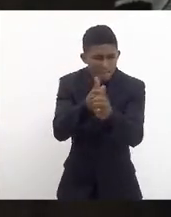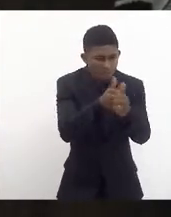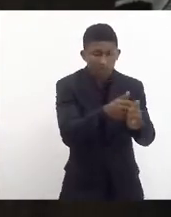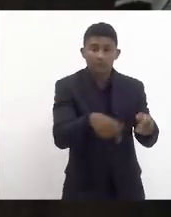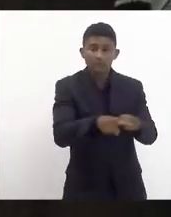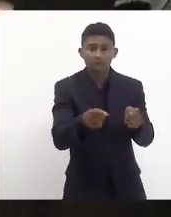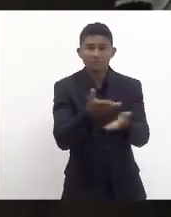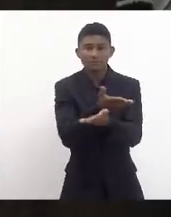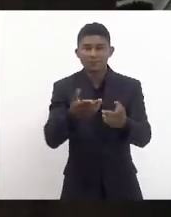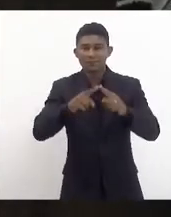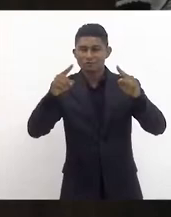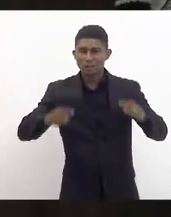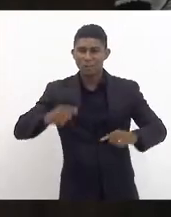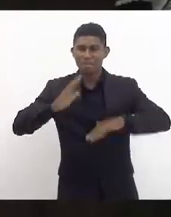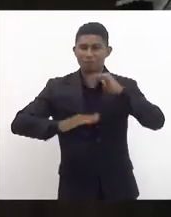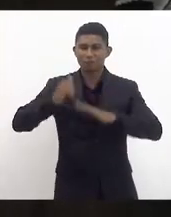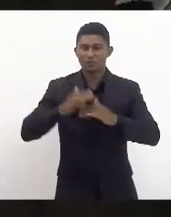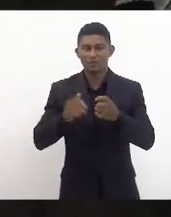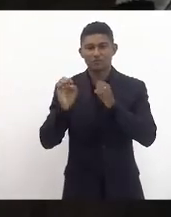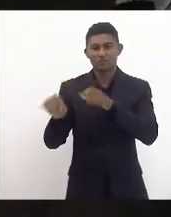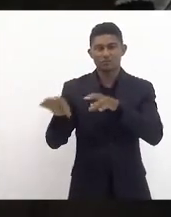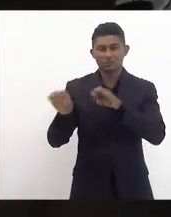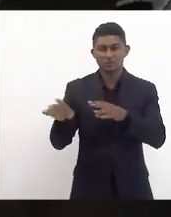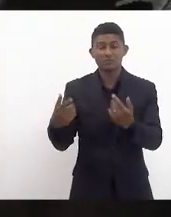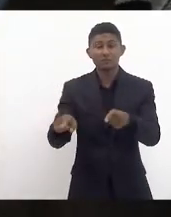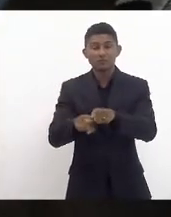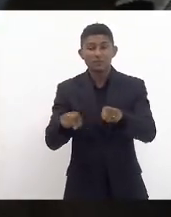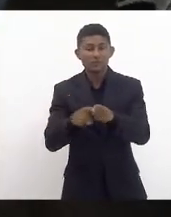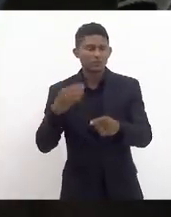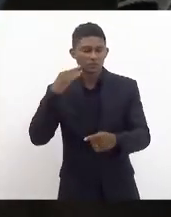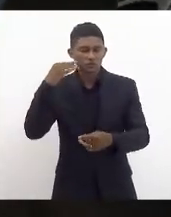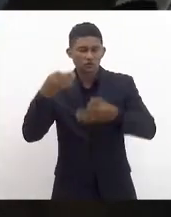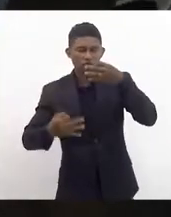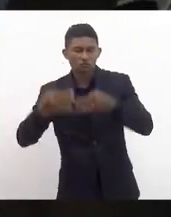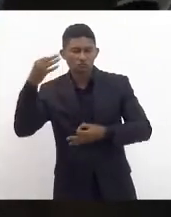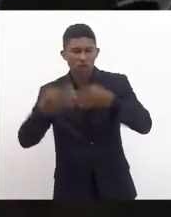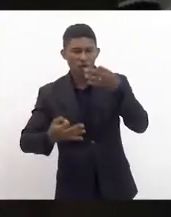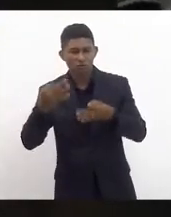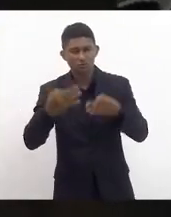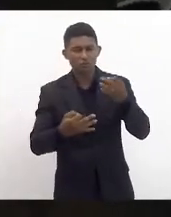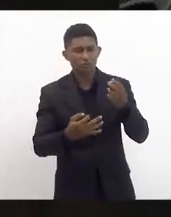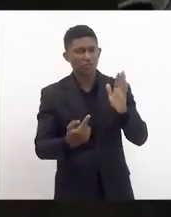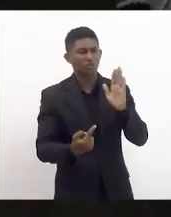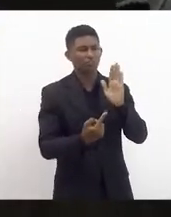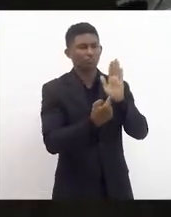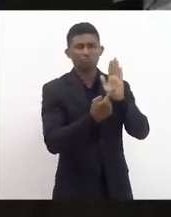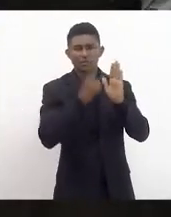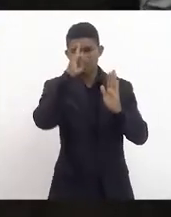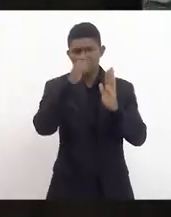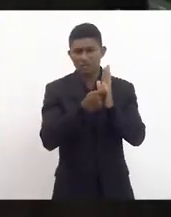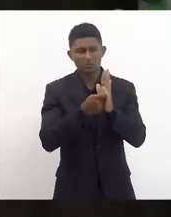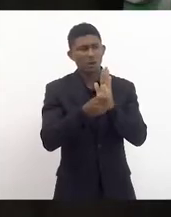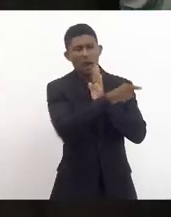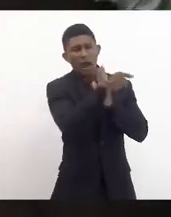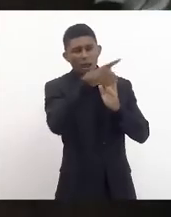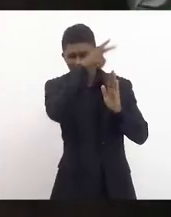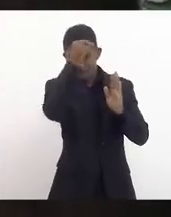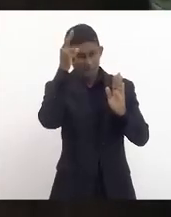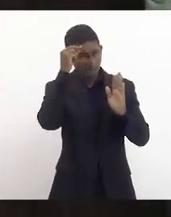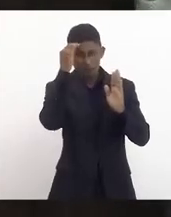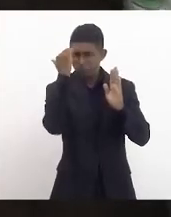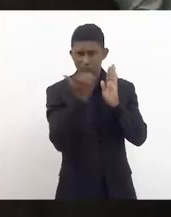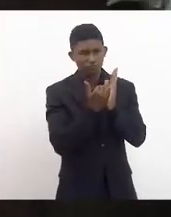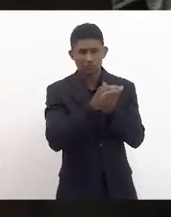educação, segue desrespeitando decisão judicial do Tribunal de Justiça da 24ª Câmara do TJ,